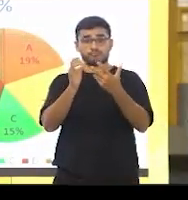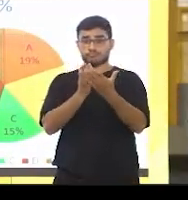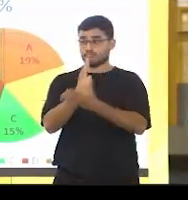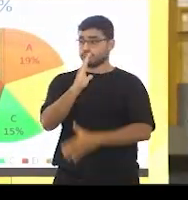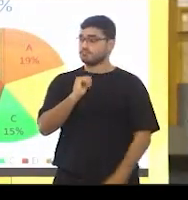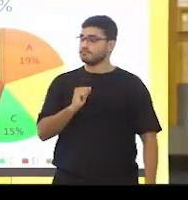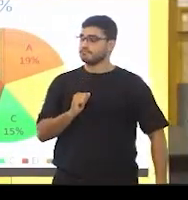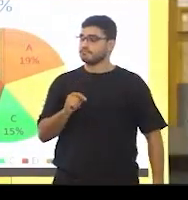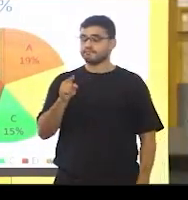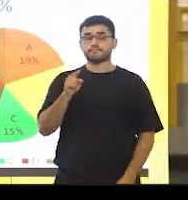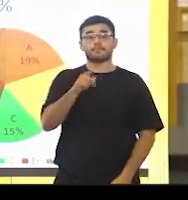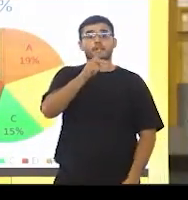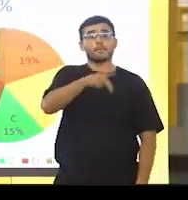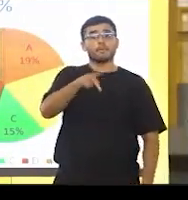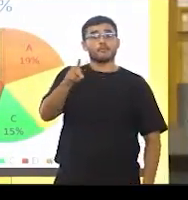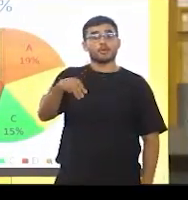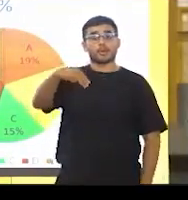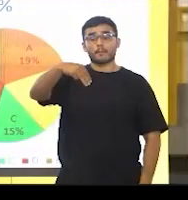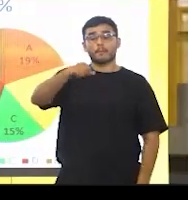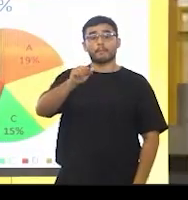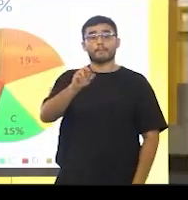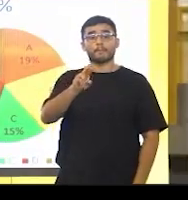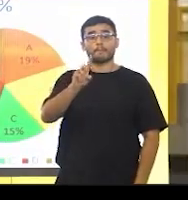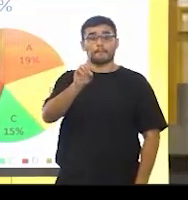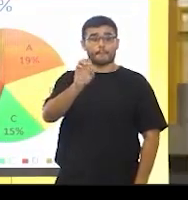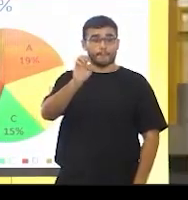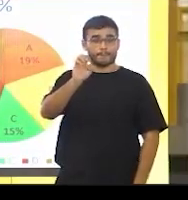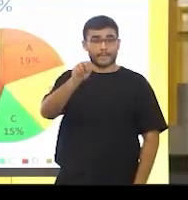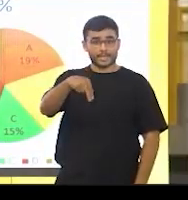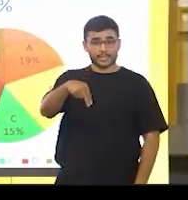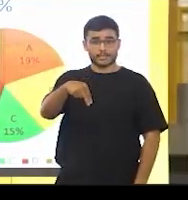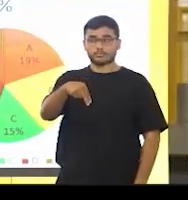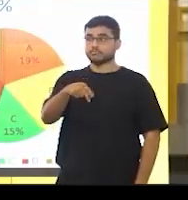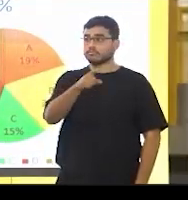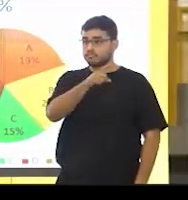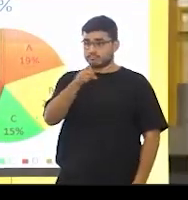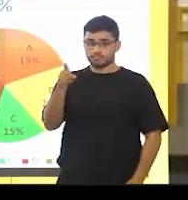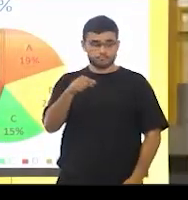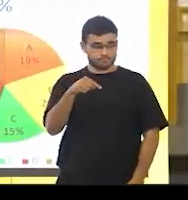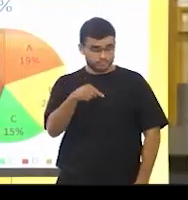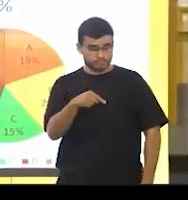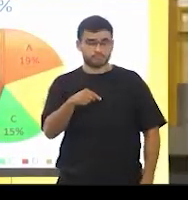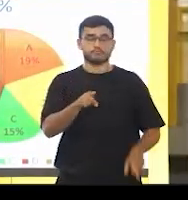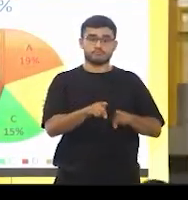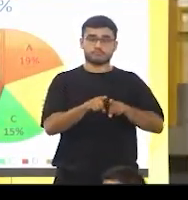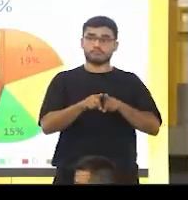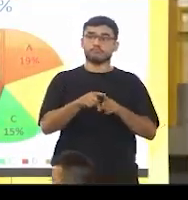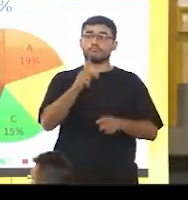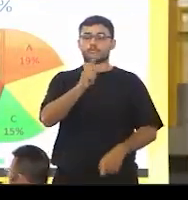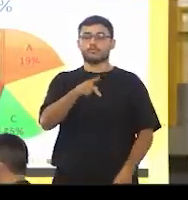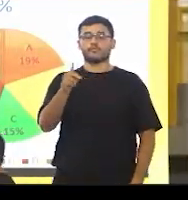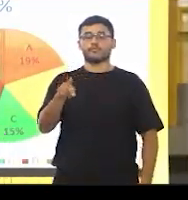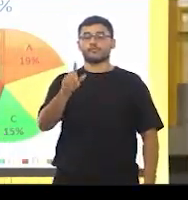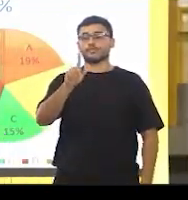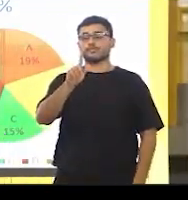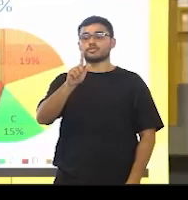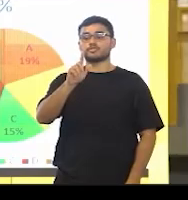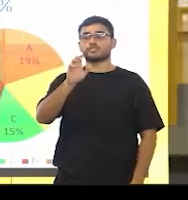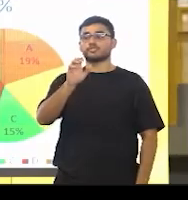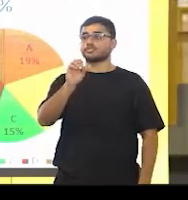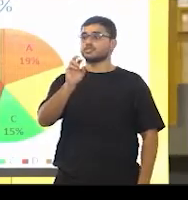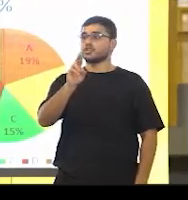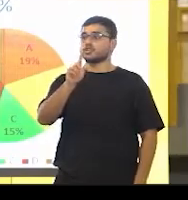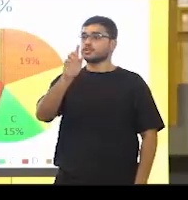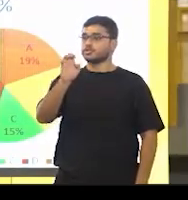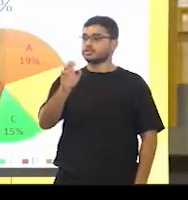novo, @profmarden, @professor George Wilson, prof. GG e @GIFs Humanas, tá